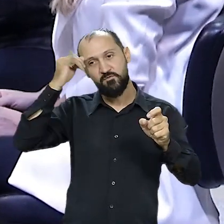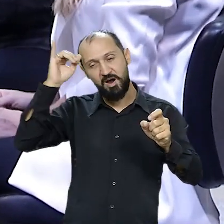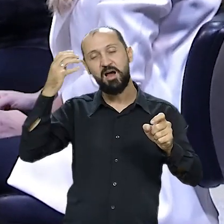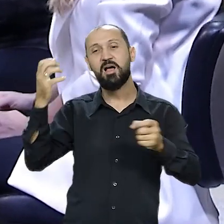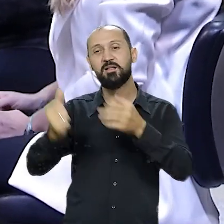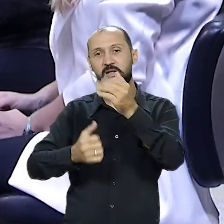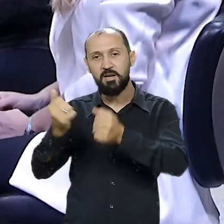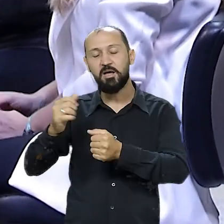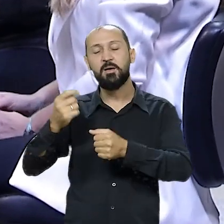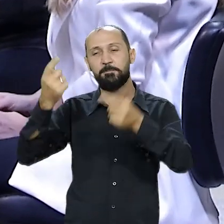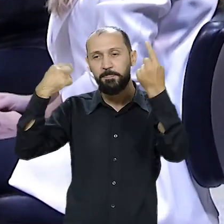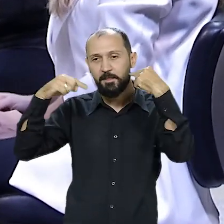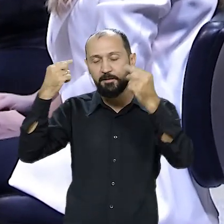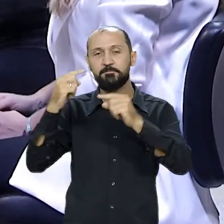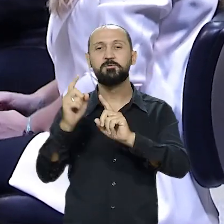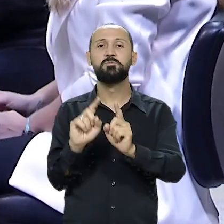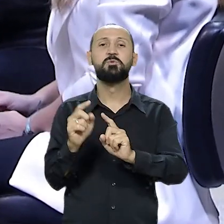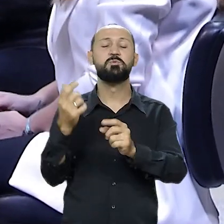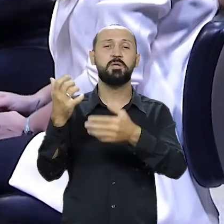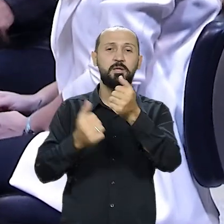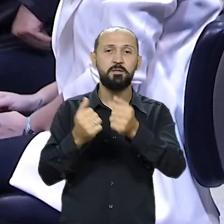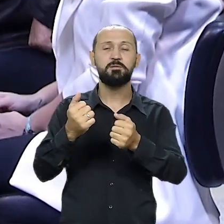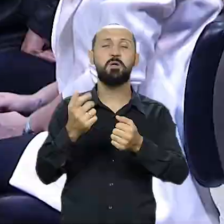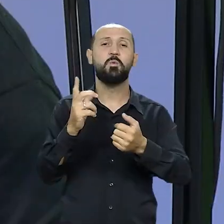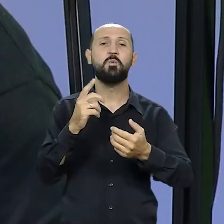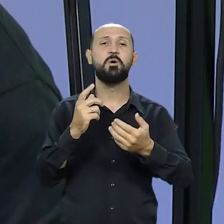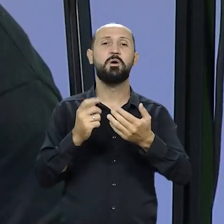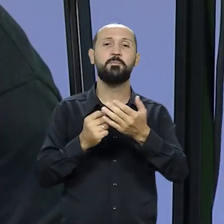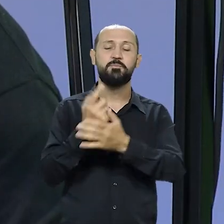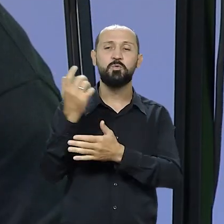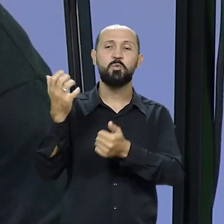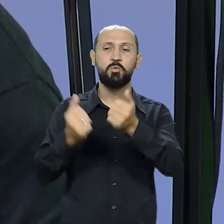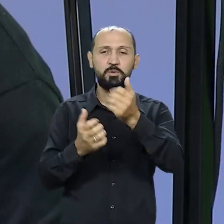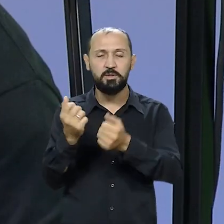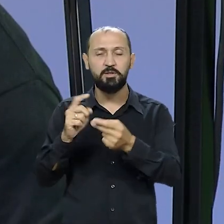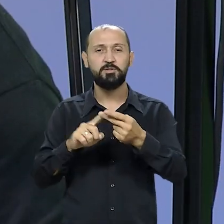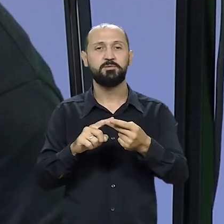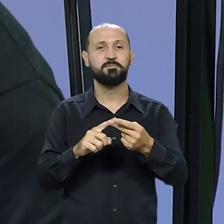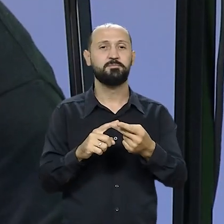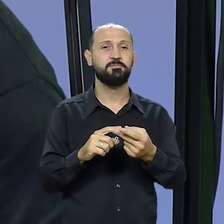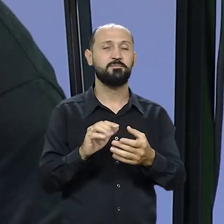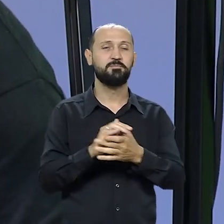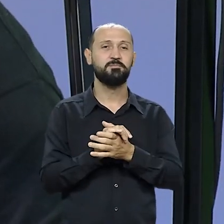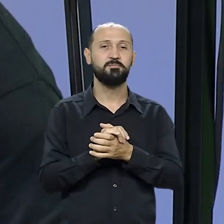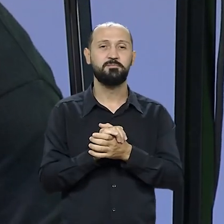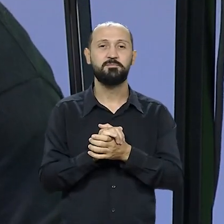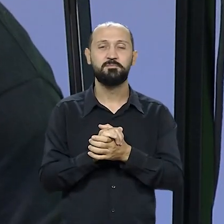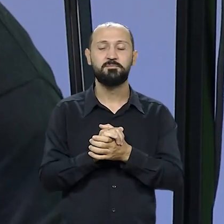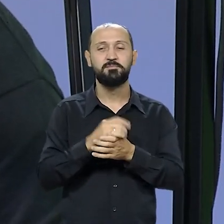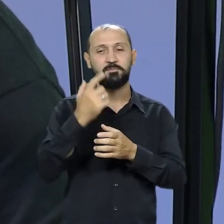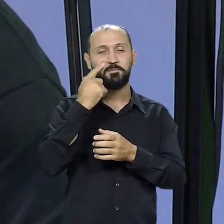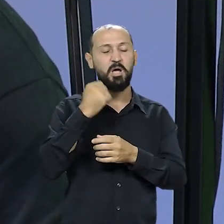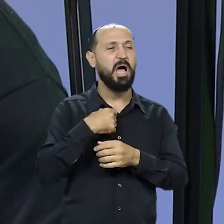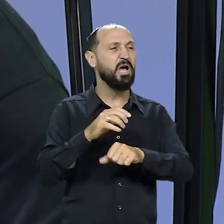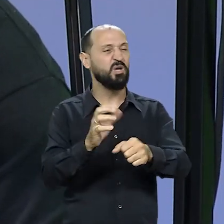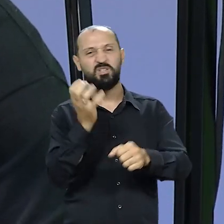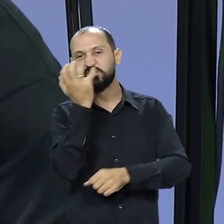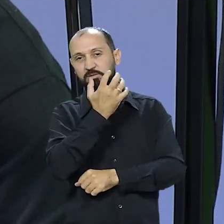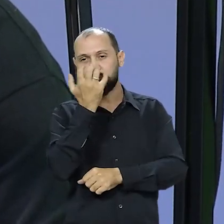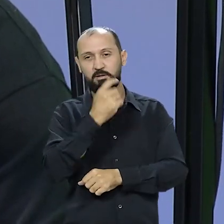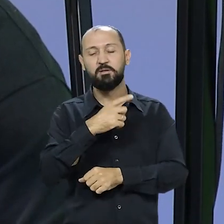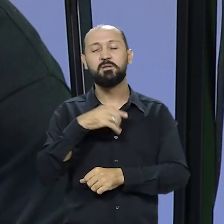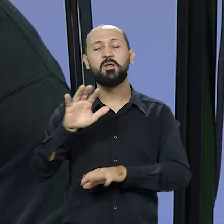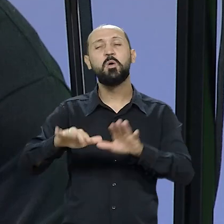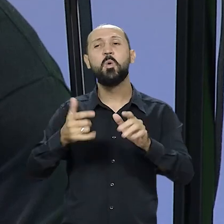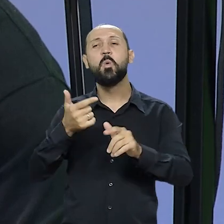cabra, outros animais, castanha não dá leite. Então consuma lácteos, consuma leite. Tem esse negócio de que eu sou alérgico, tudo tem o leite